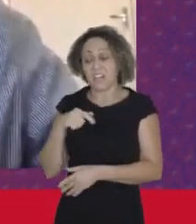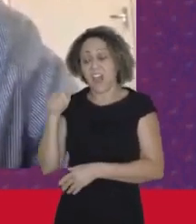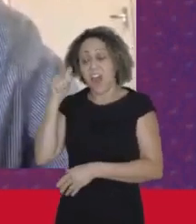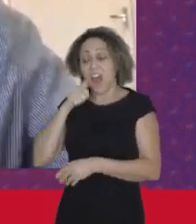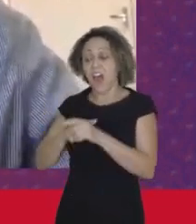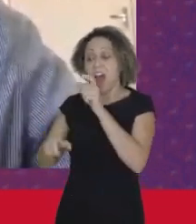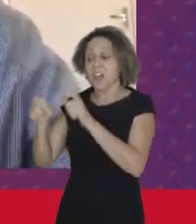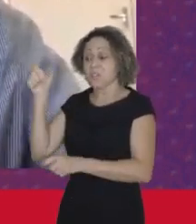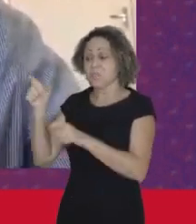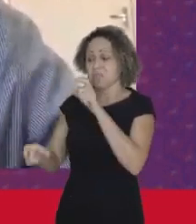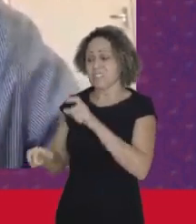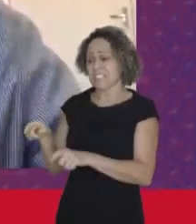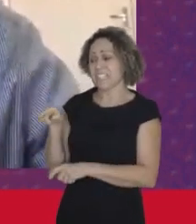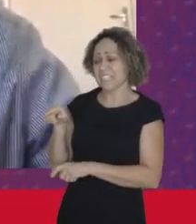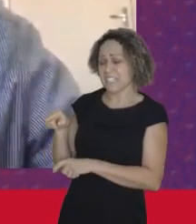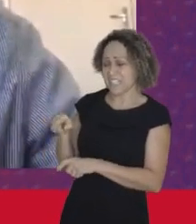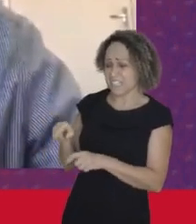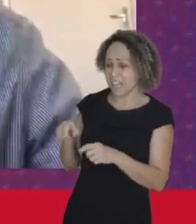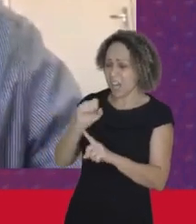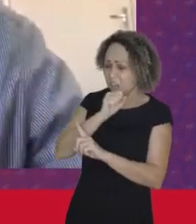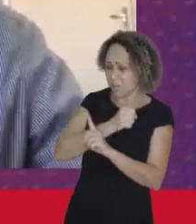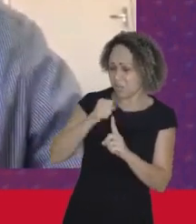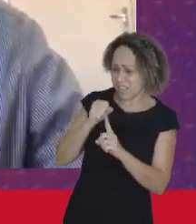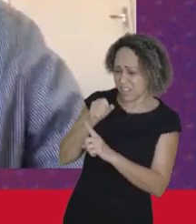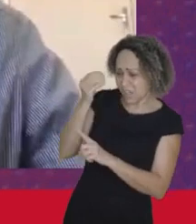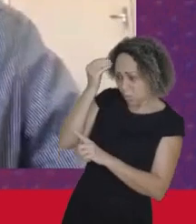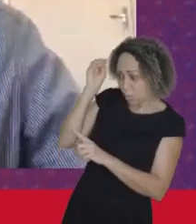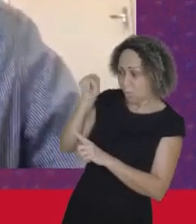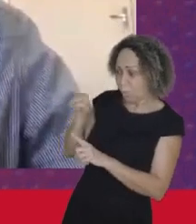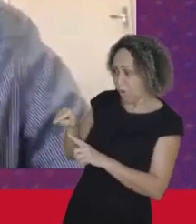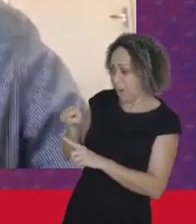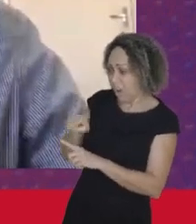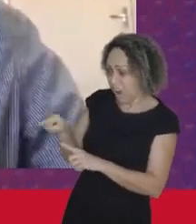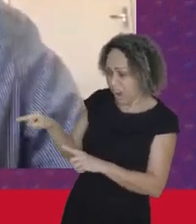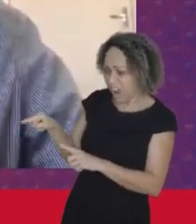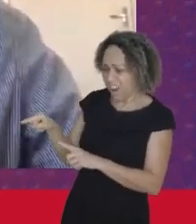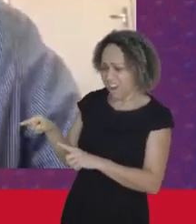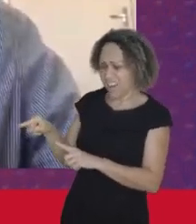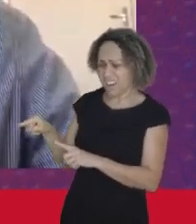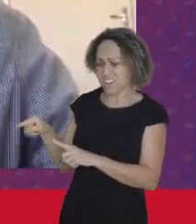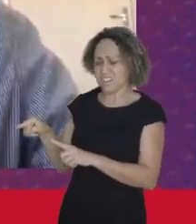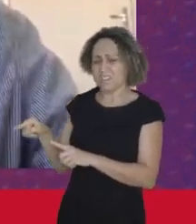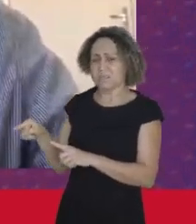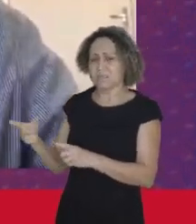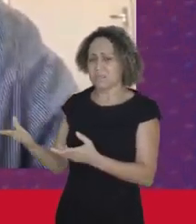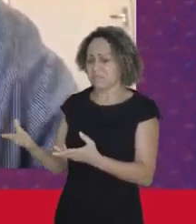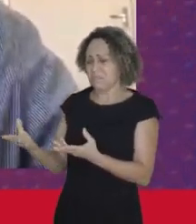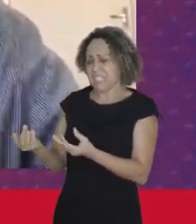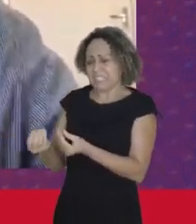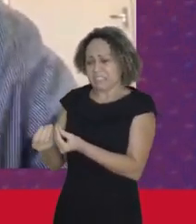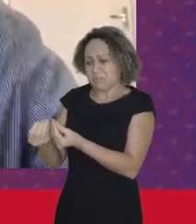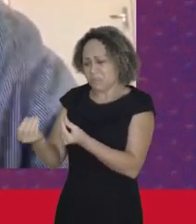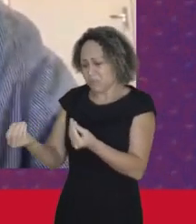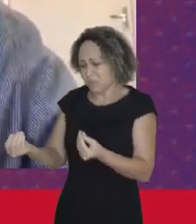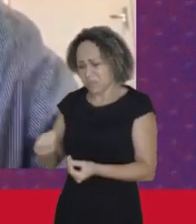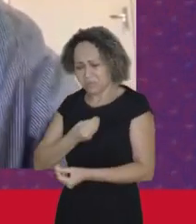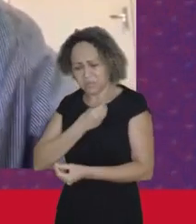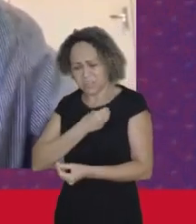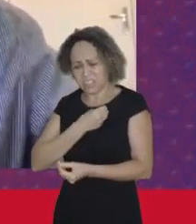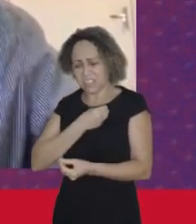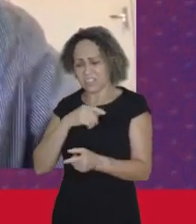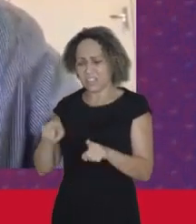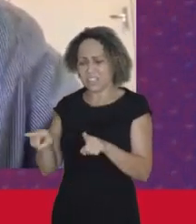culpabilizadas pela sua condição precária de vida e suas possibilidades de interromper esse